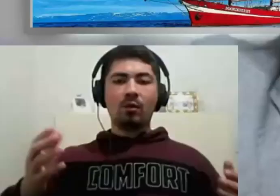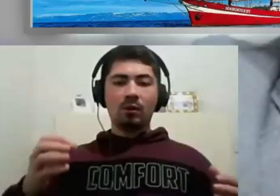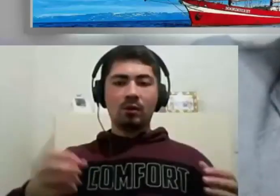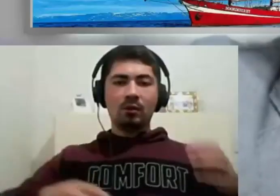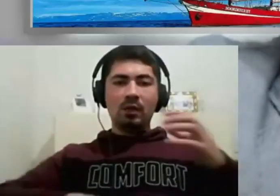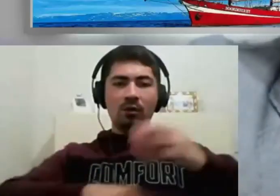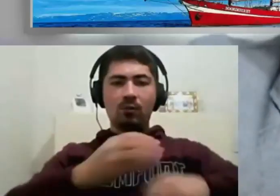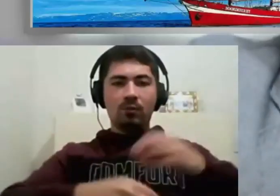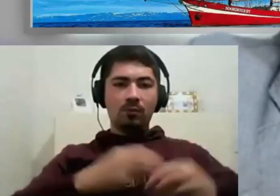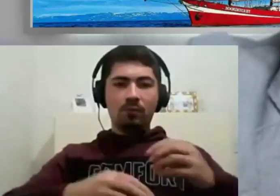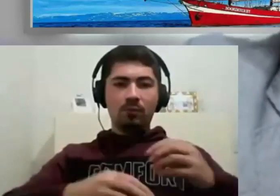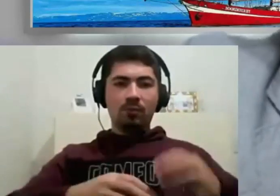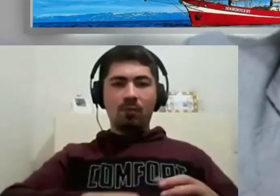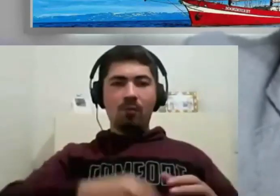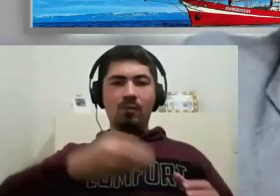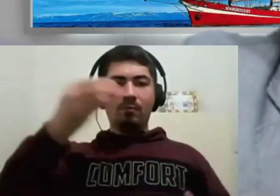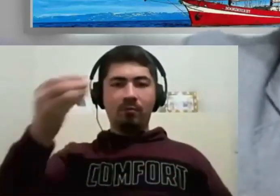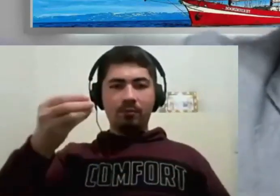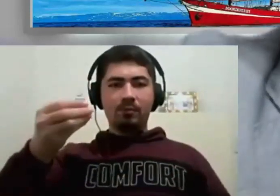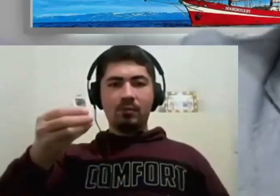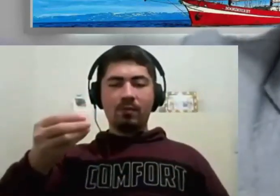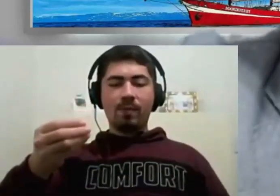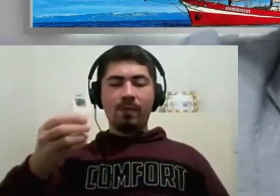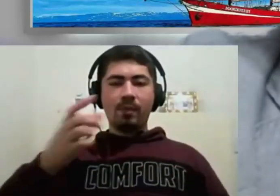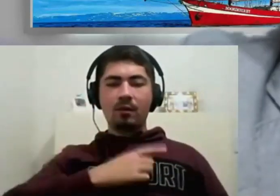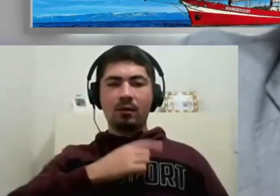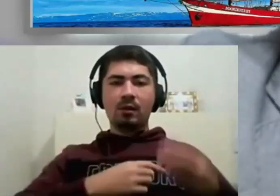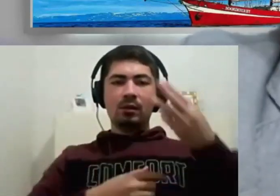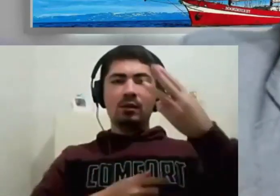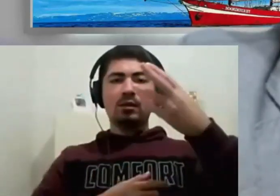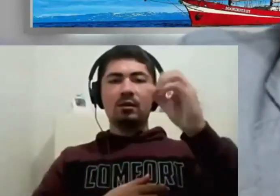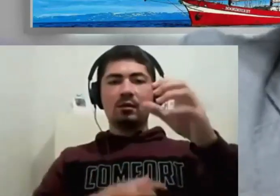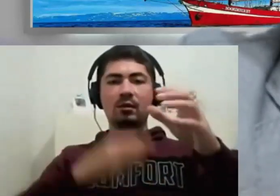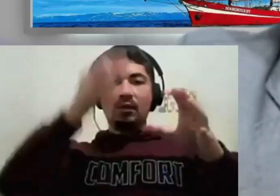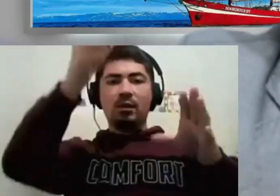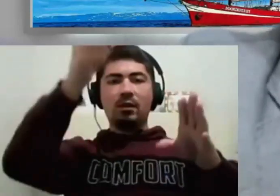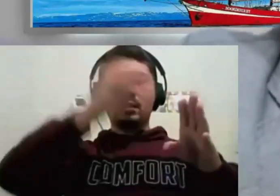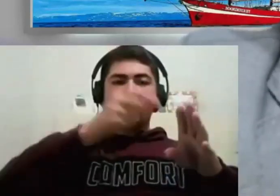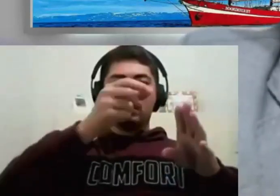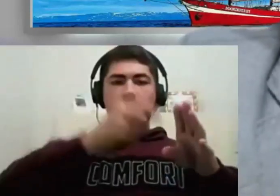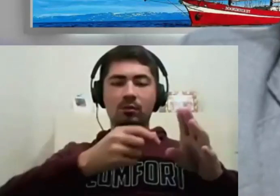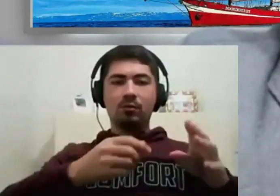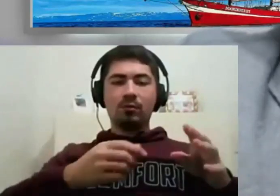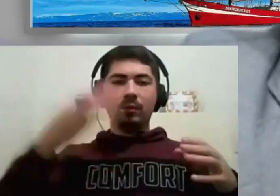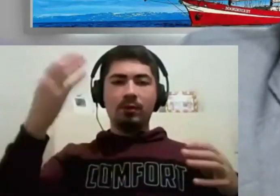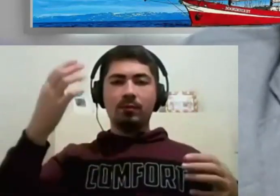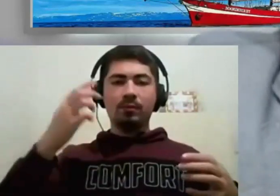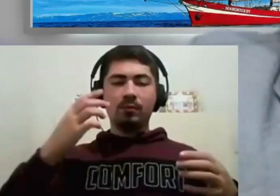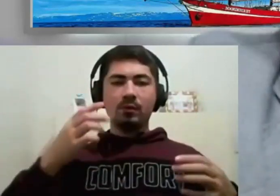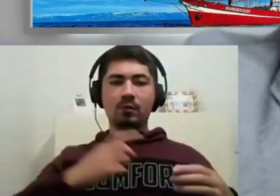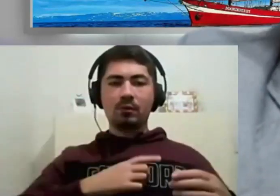um companheiro que vai levar agora 30 vouchers para concorrer à premiação desse ano Rotário.